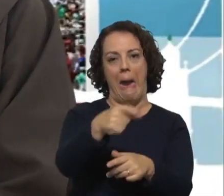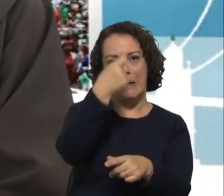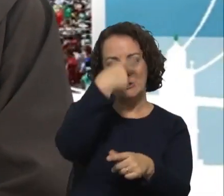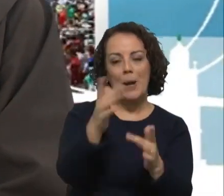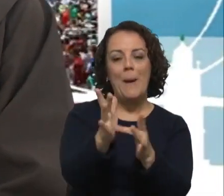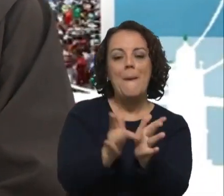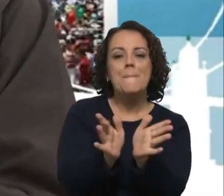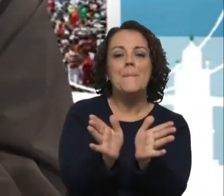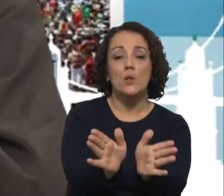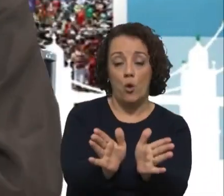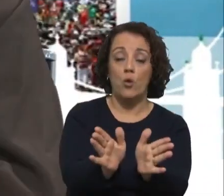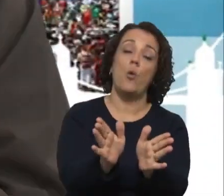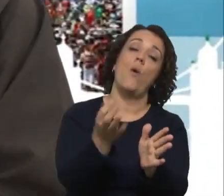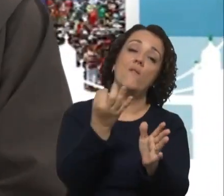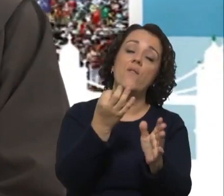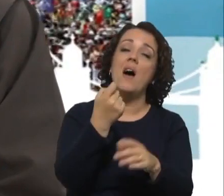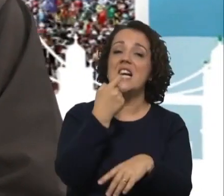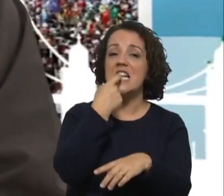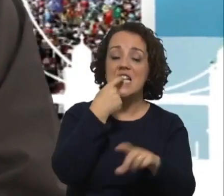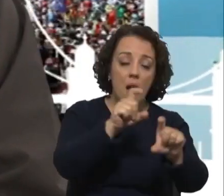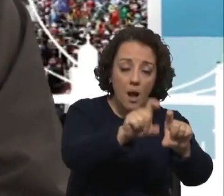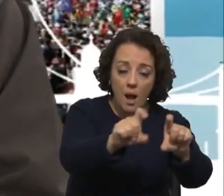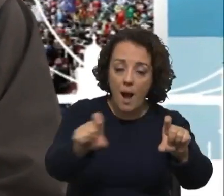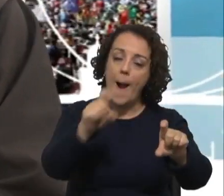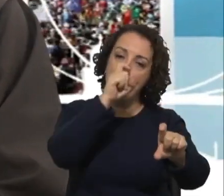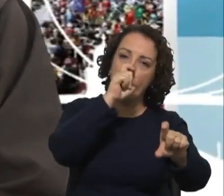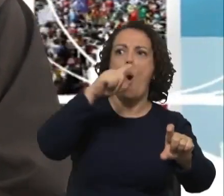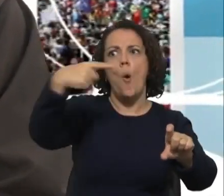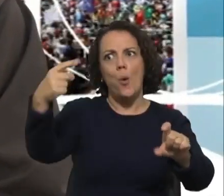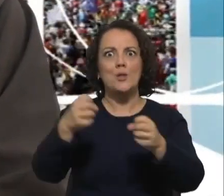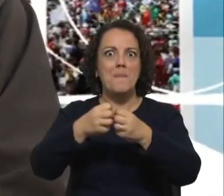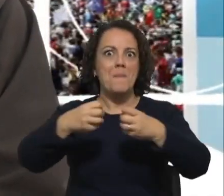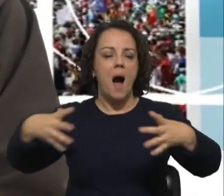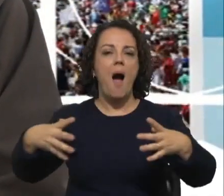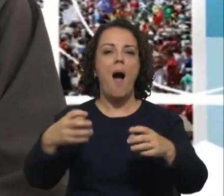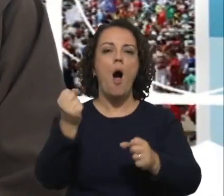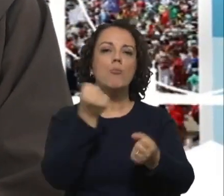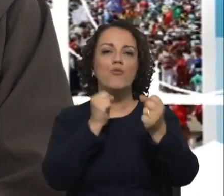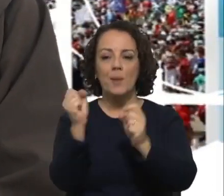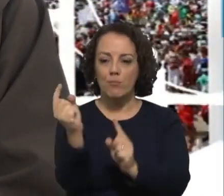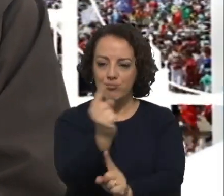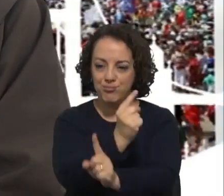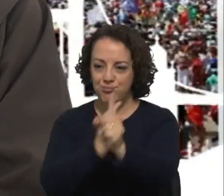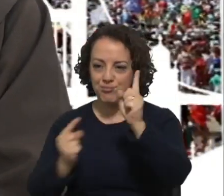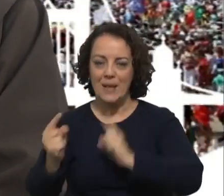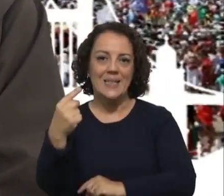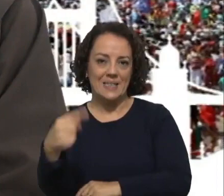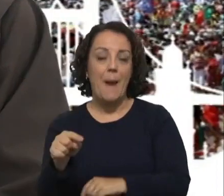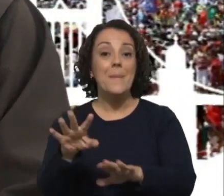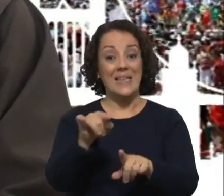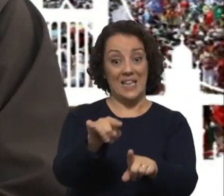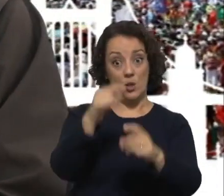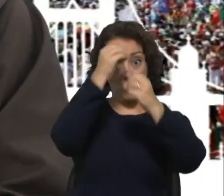de figuras imóveis, que depois também há os presépios móveis, mas no fundo é mais uma vez essa ideia de representar,